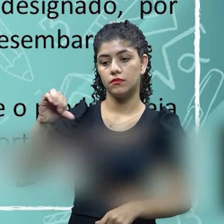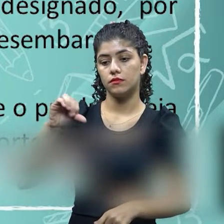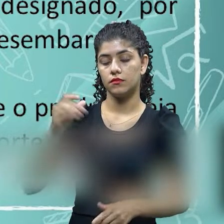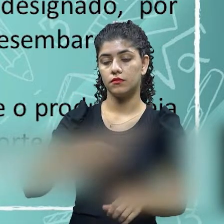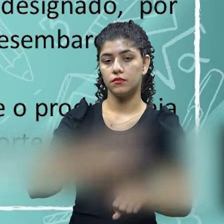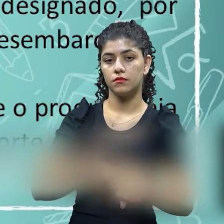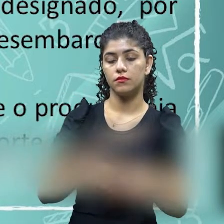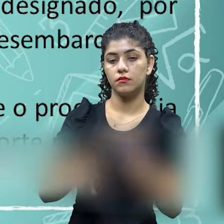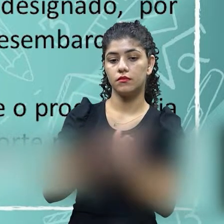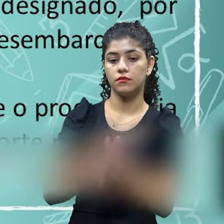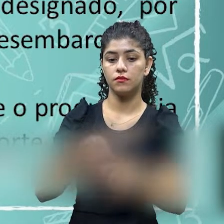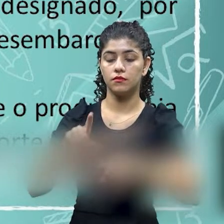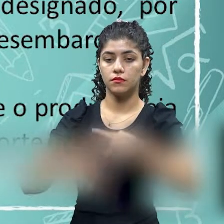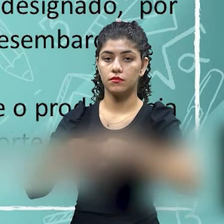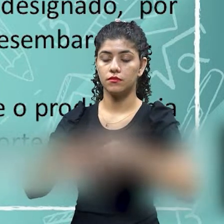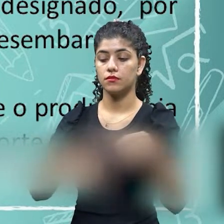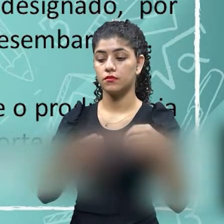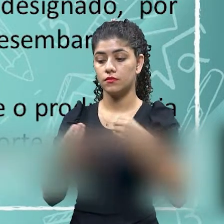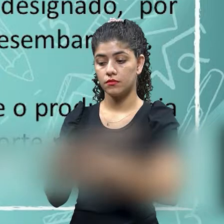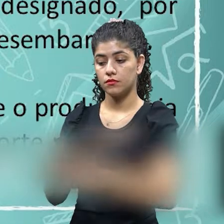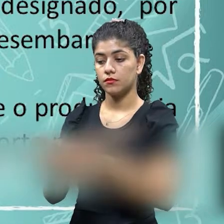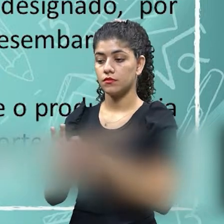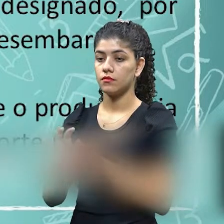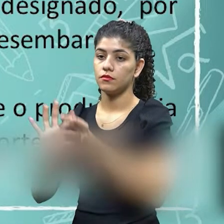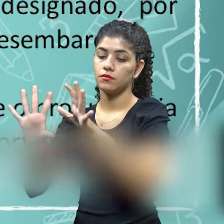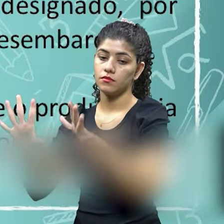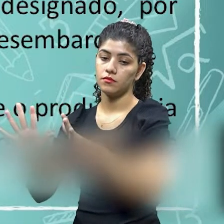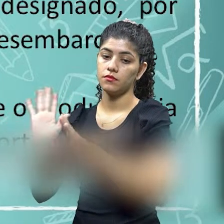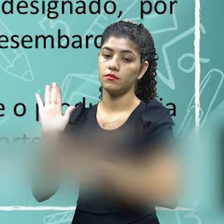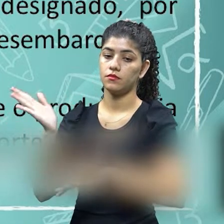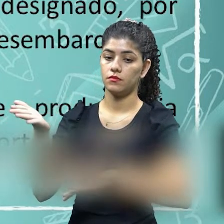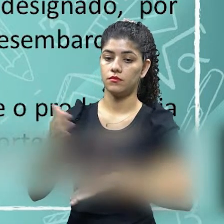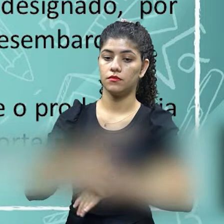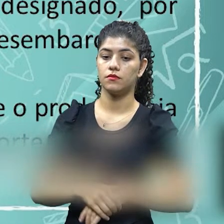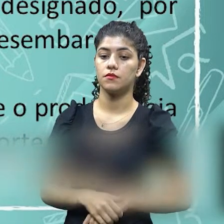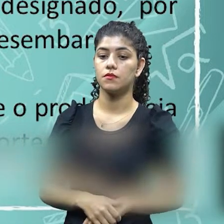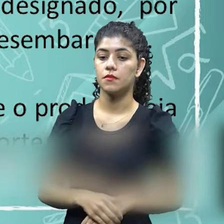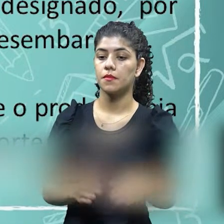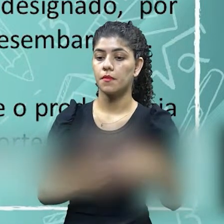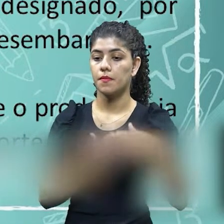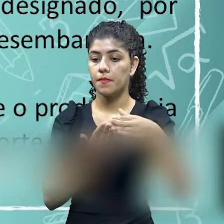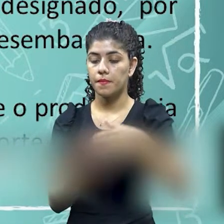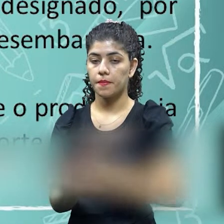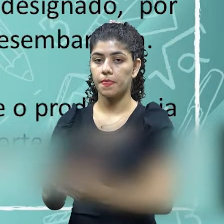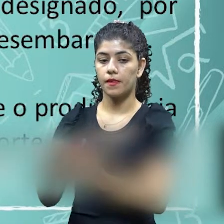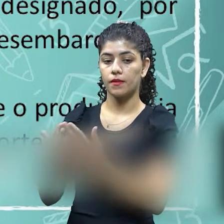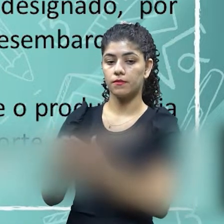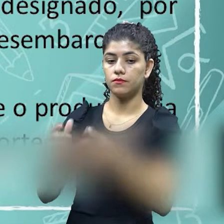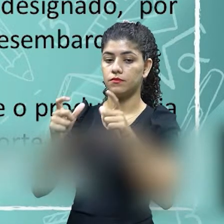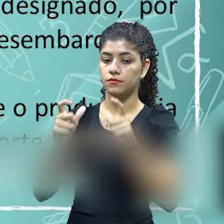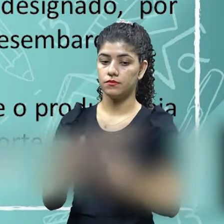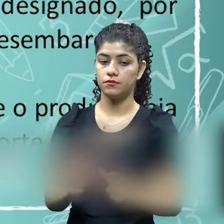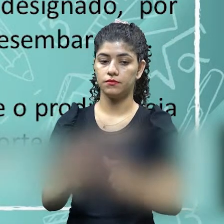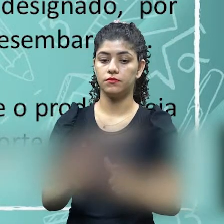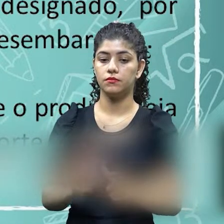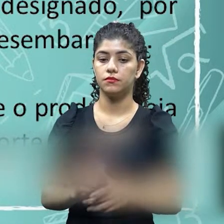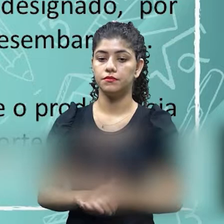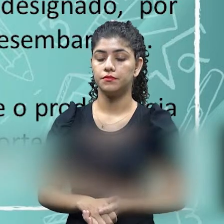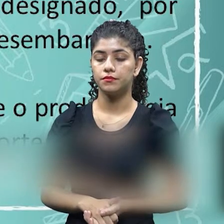produto seja alocado e à disposição do importador, no meio de transporte no local, não desembarcada,